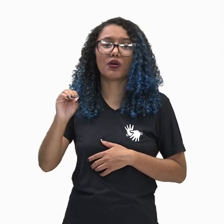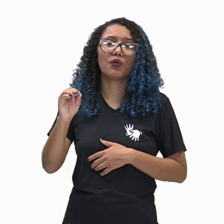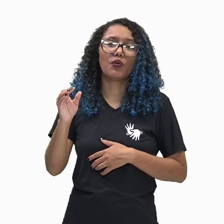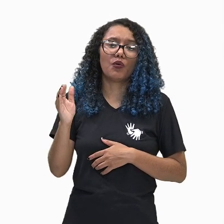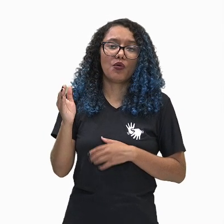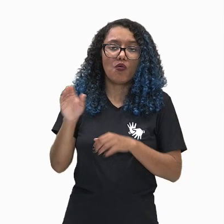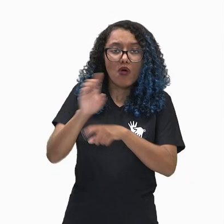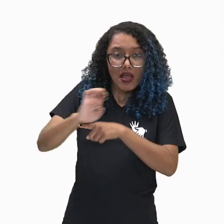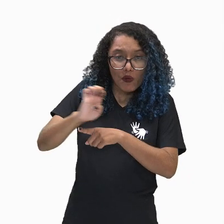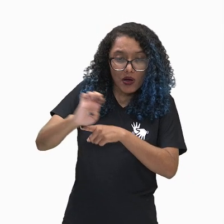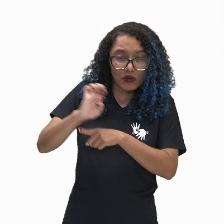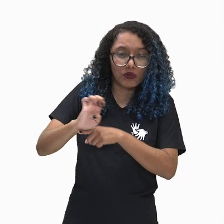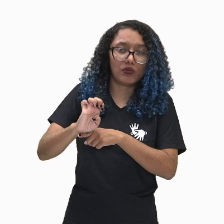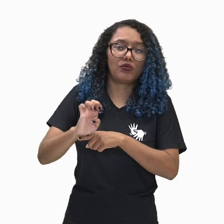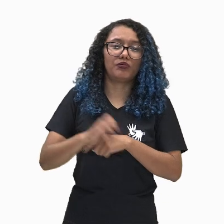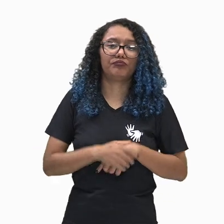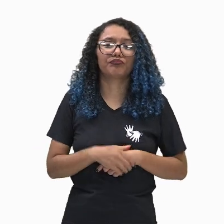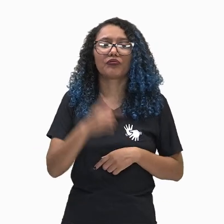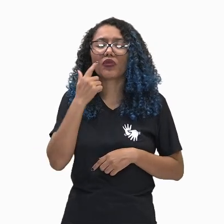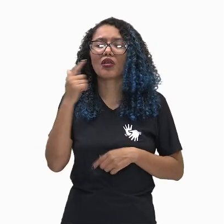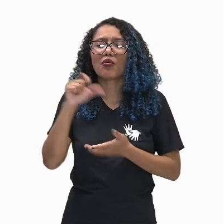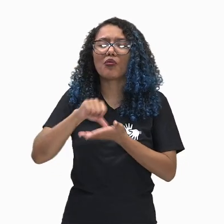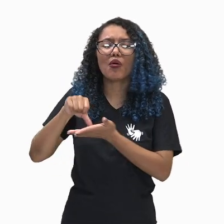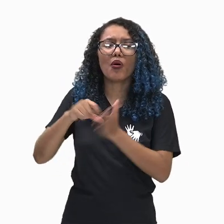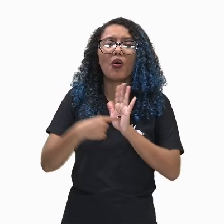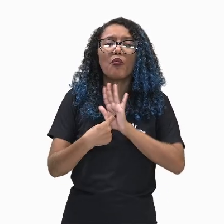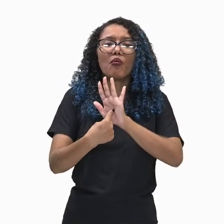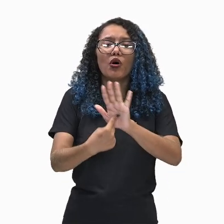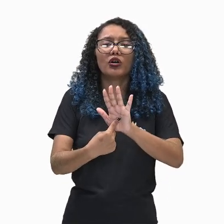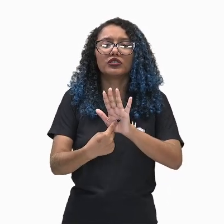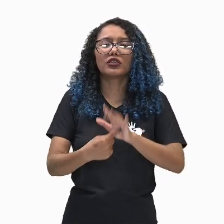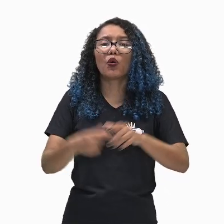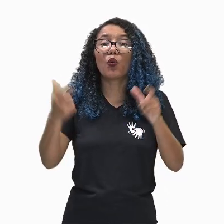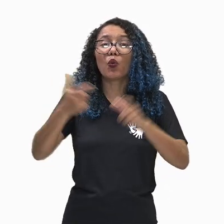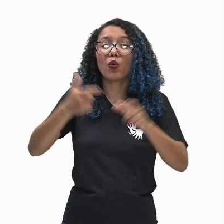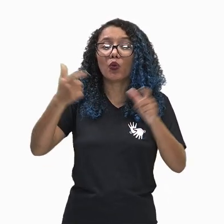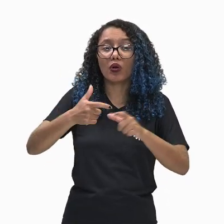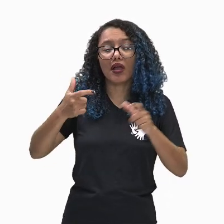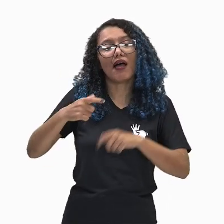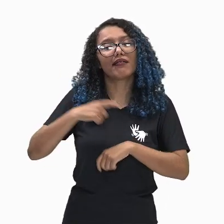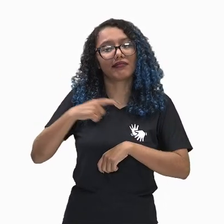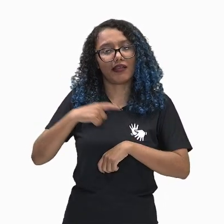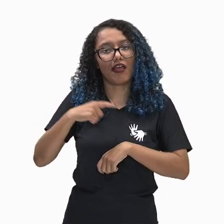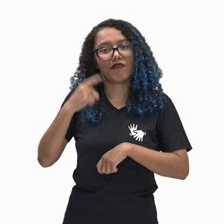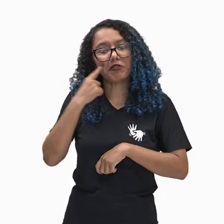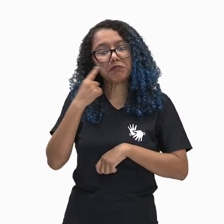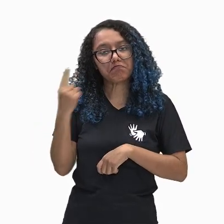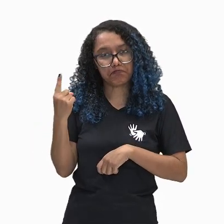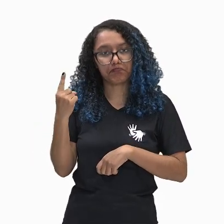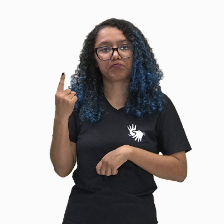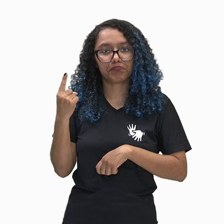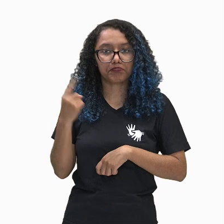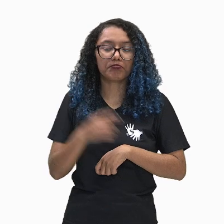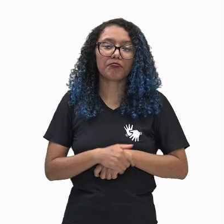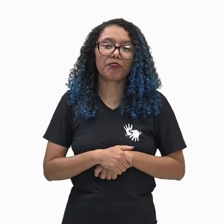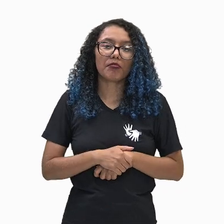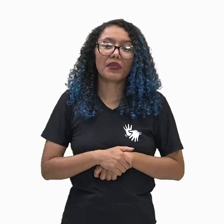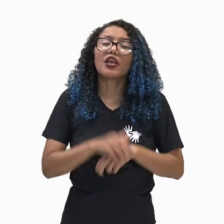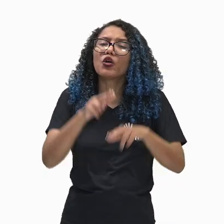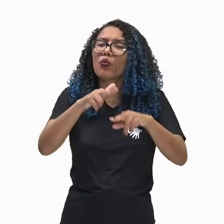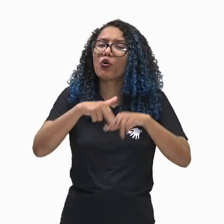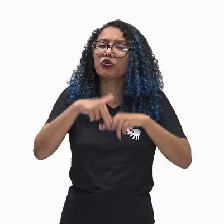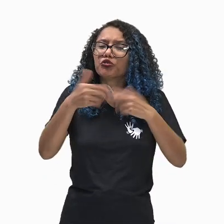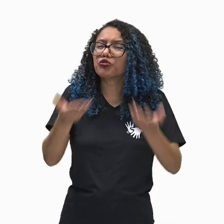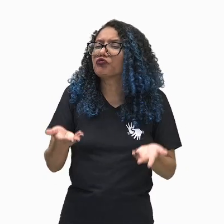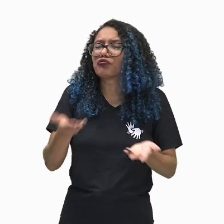mapa, exatamente o local onde realmente aconteceu, né, a Confederação do Equador, tá? E quais são as causas,